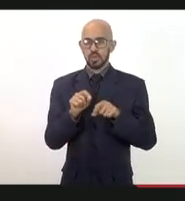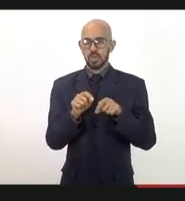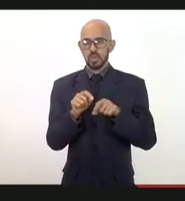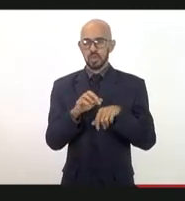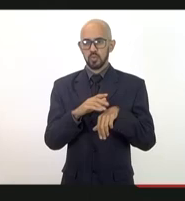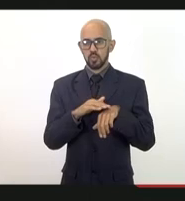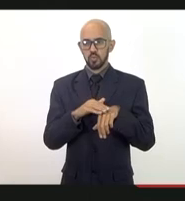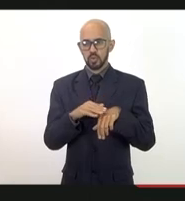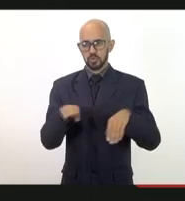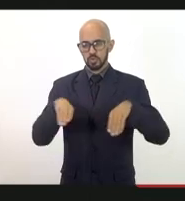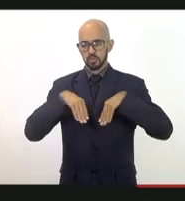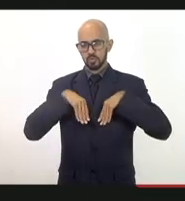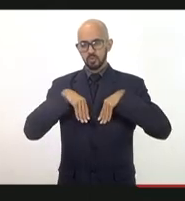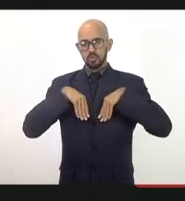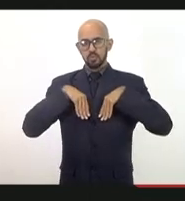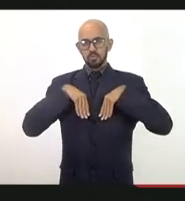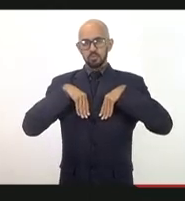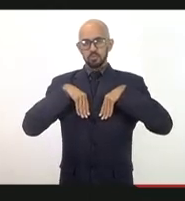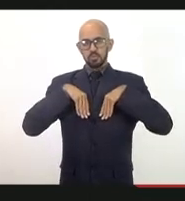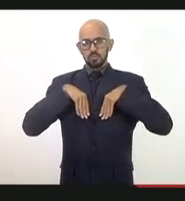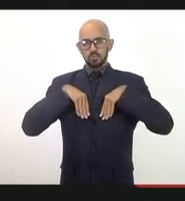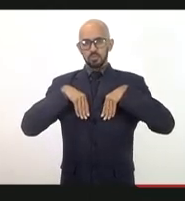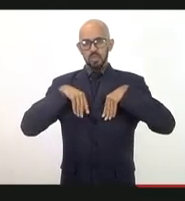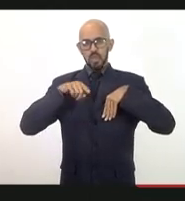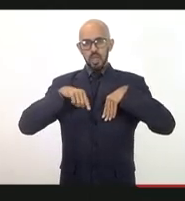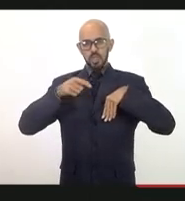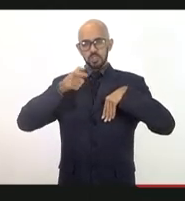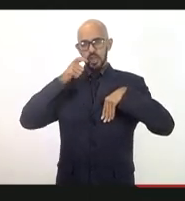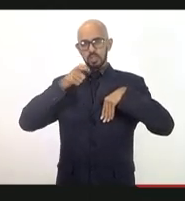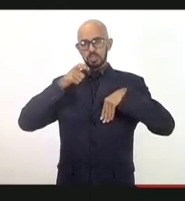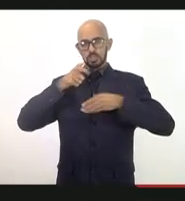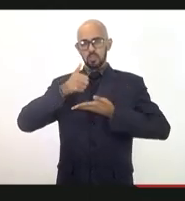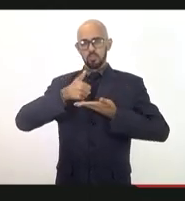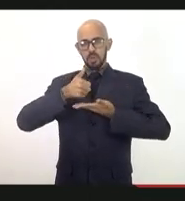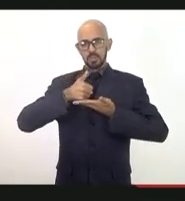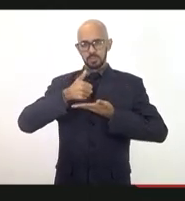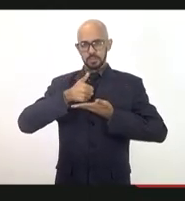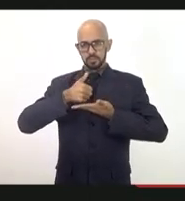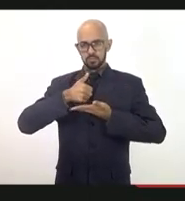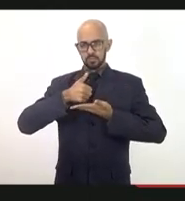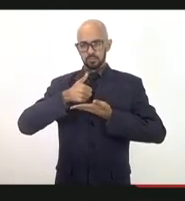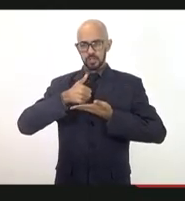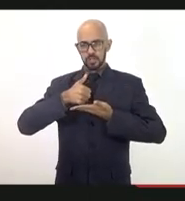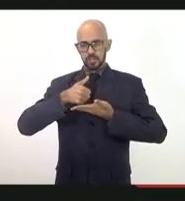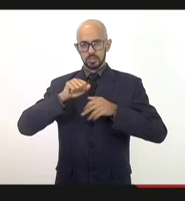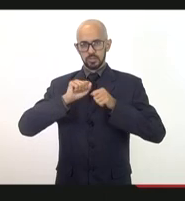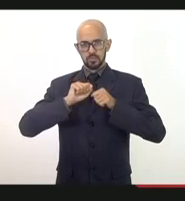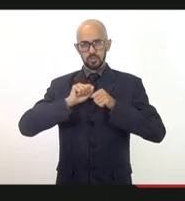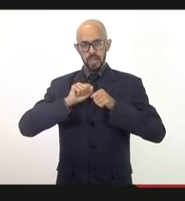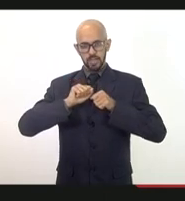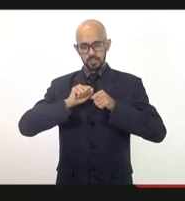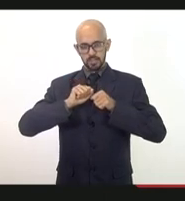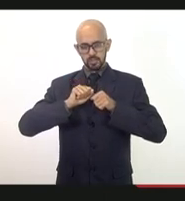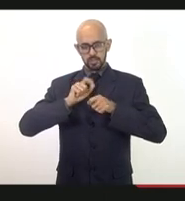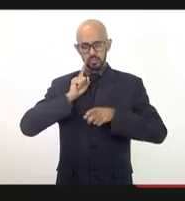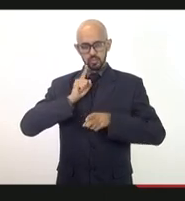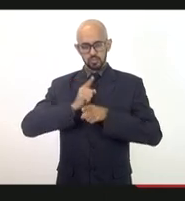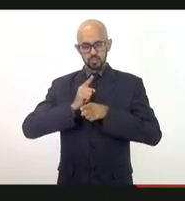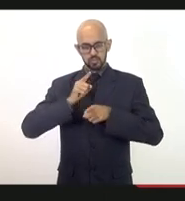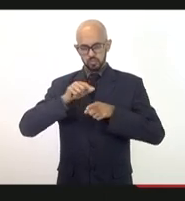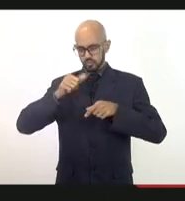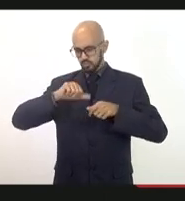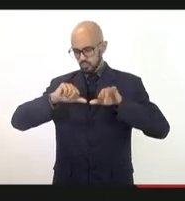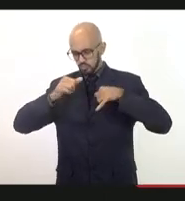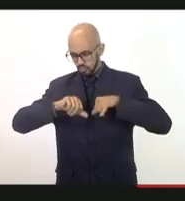é uma doença da atenção primária, que é feito diagnóstico